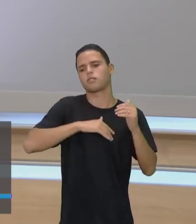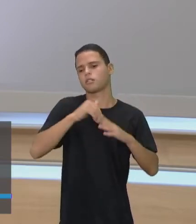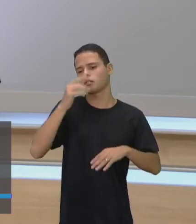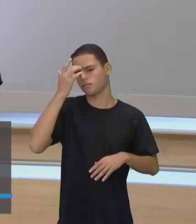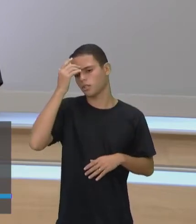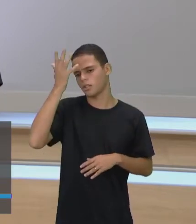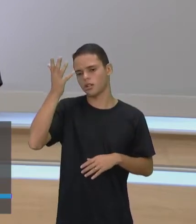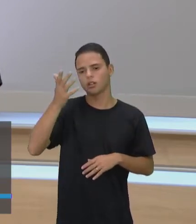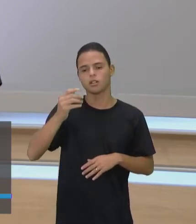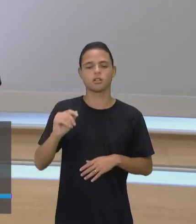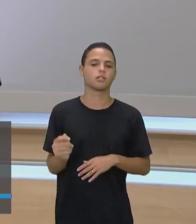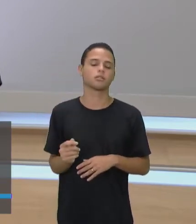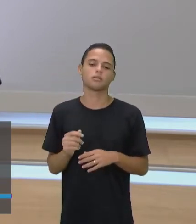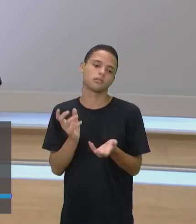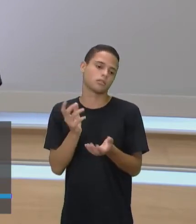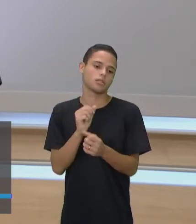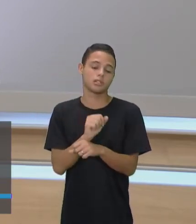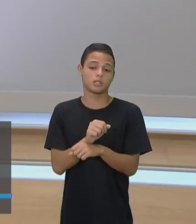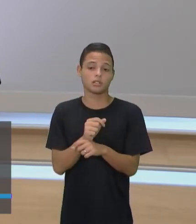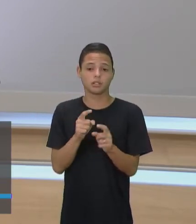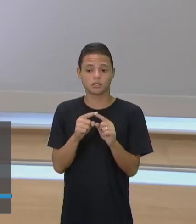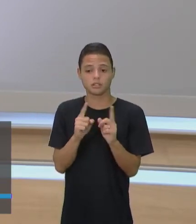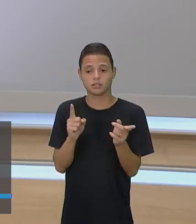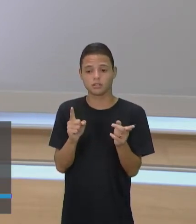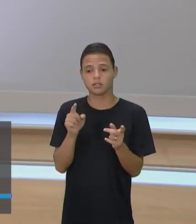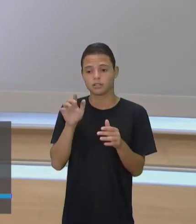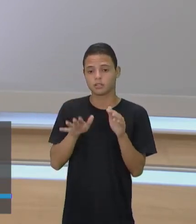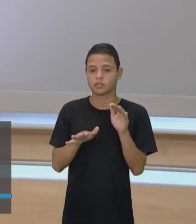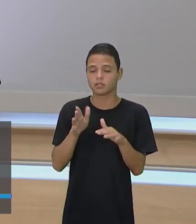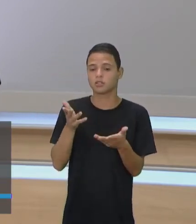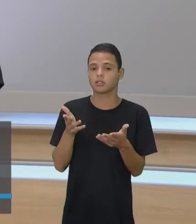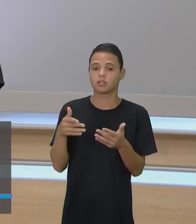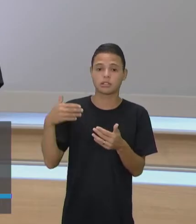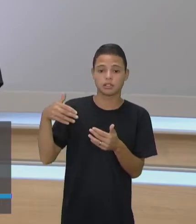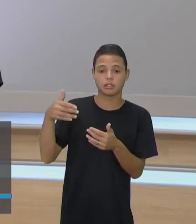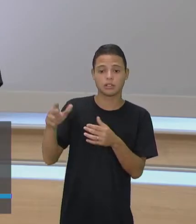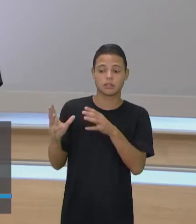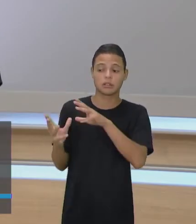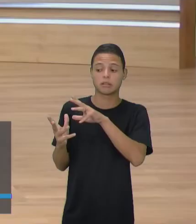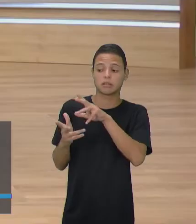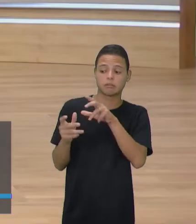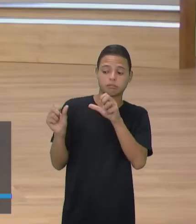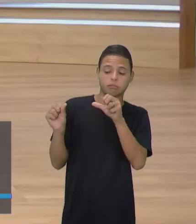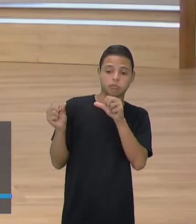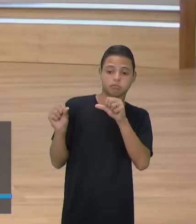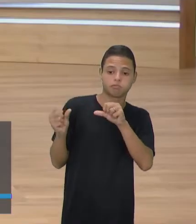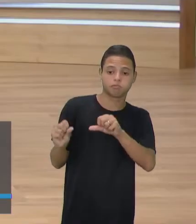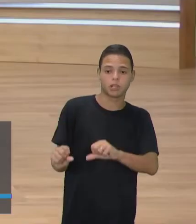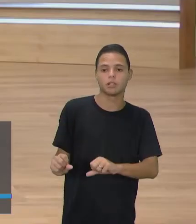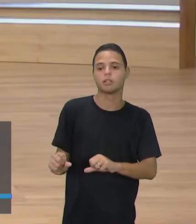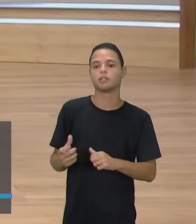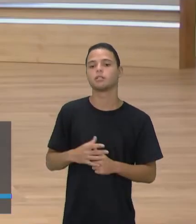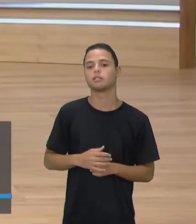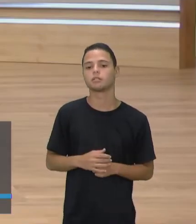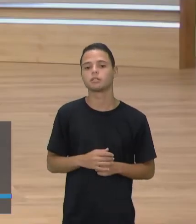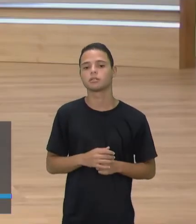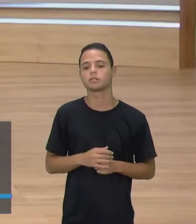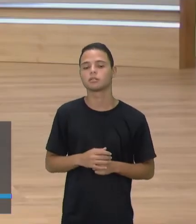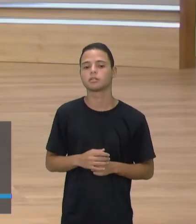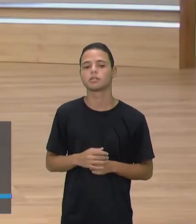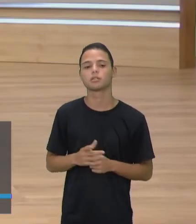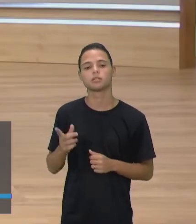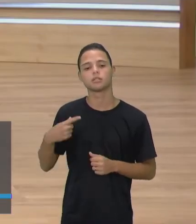quanto a praticidade, né, compensa, por exemplo, não ter um planeta daqui a alguns anos. E a gente sempre, eu acho que isso aqui é muito